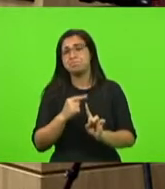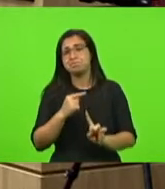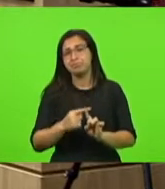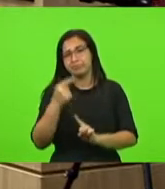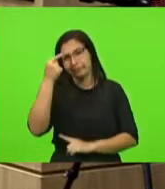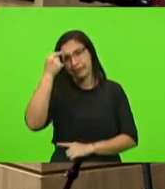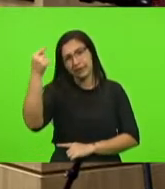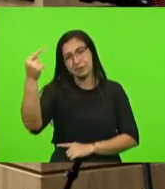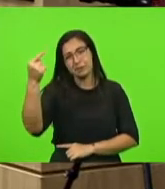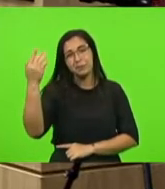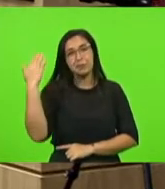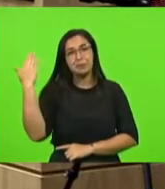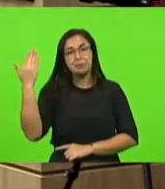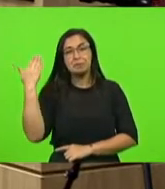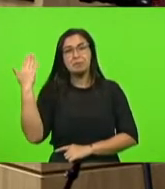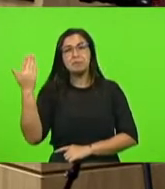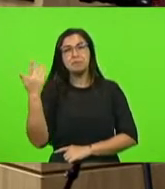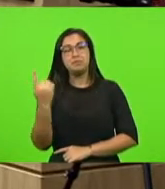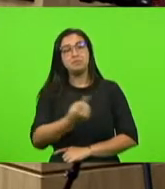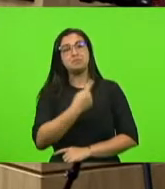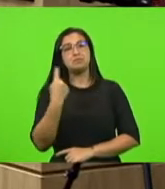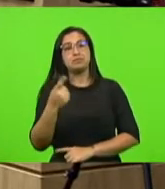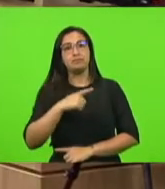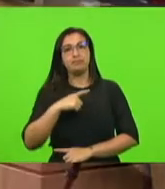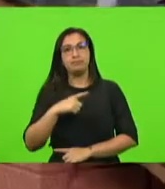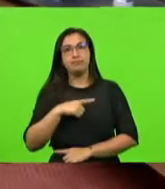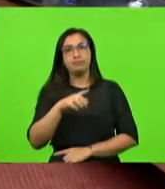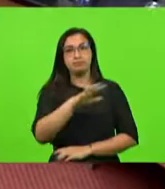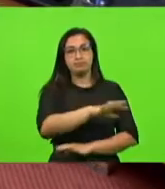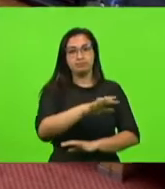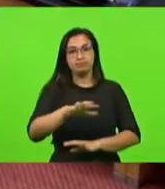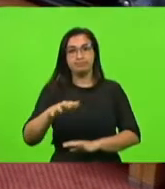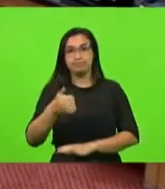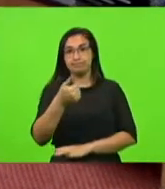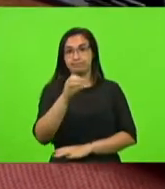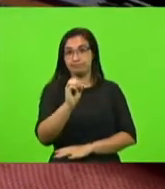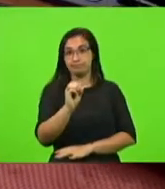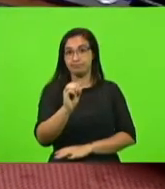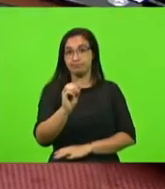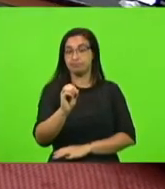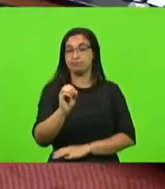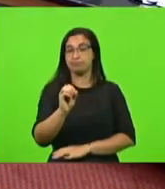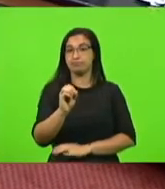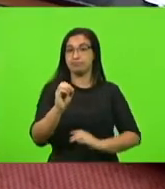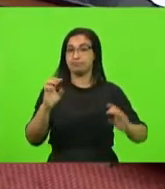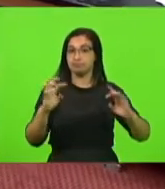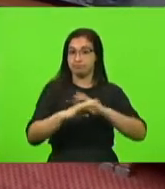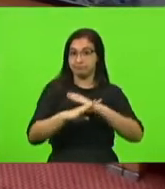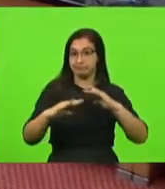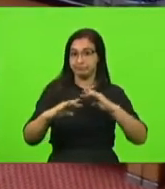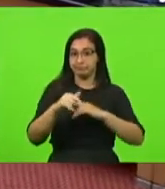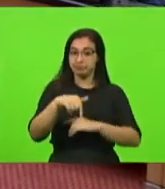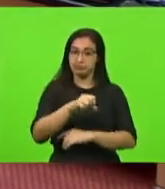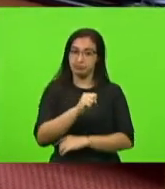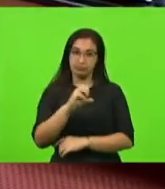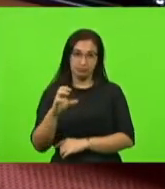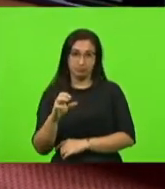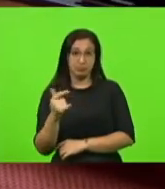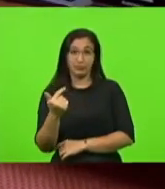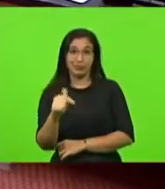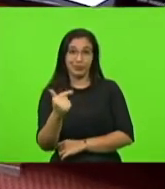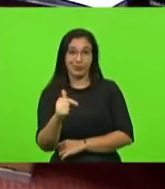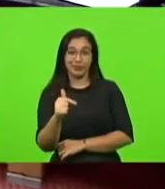lembro quando nós tínhamos 10 regiões metropolitanas em Santa Catarina e não tínhamos